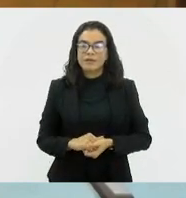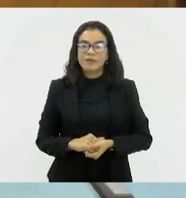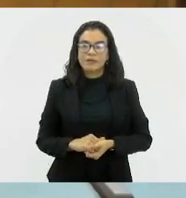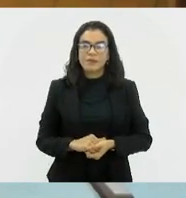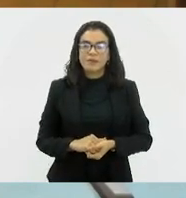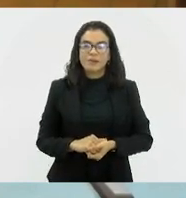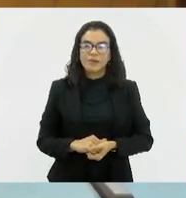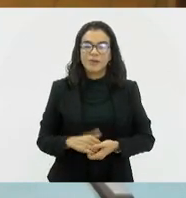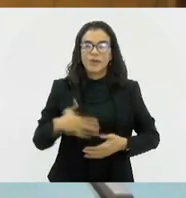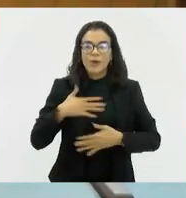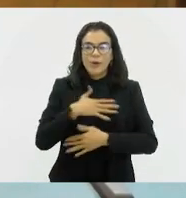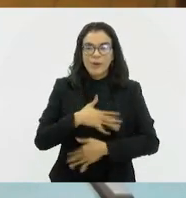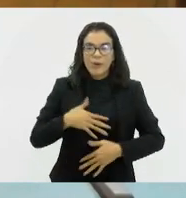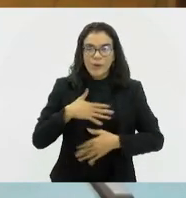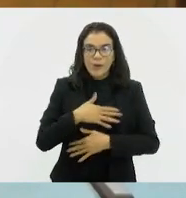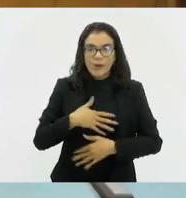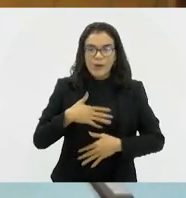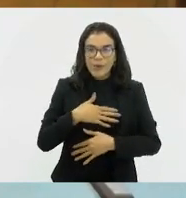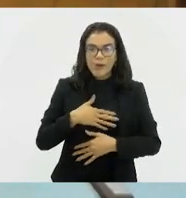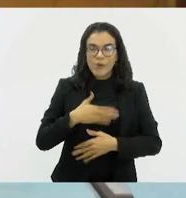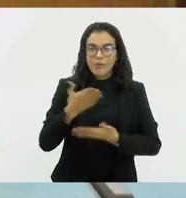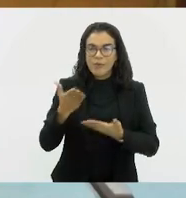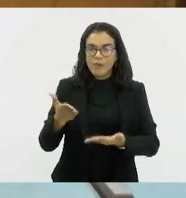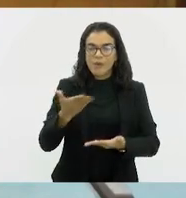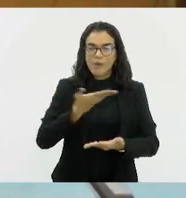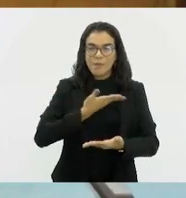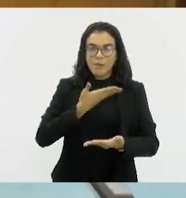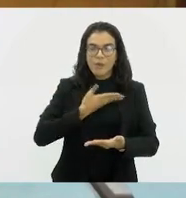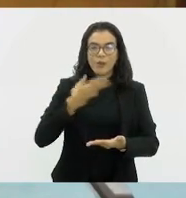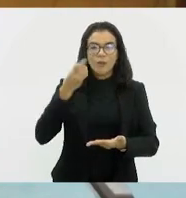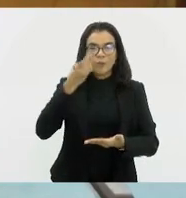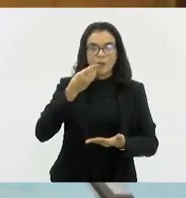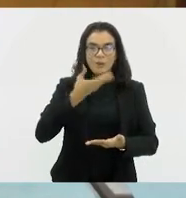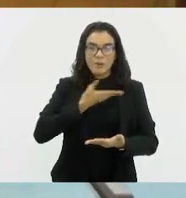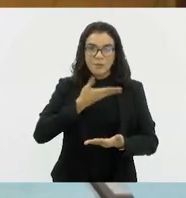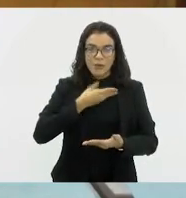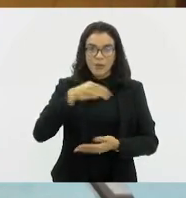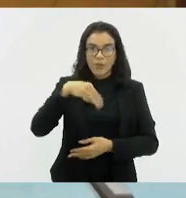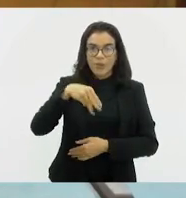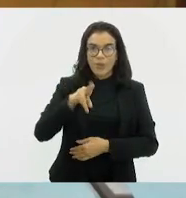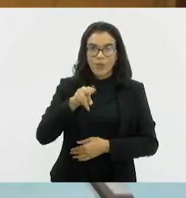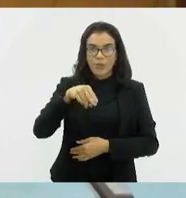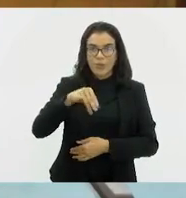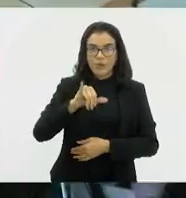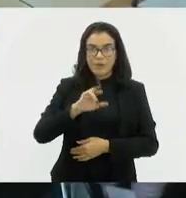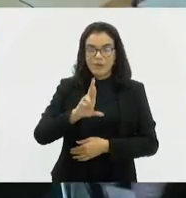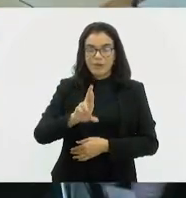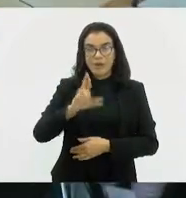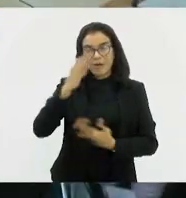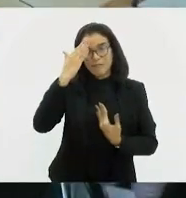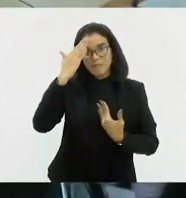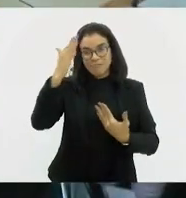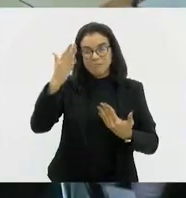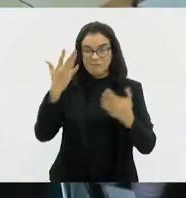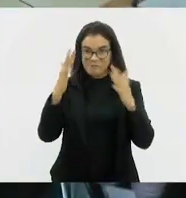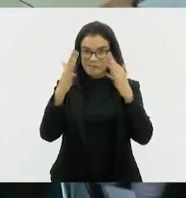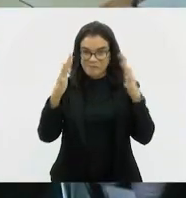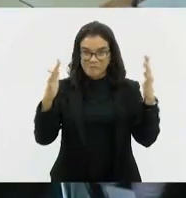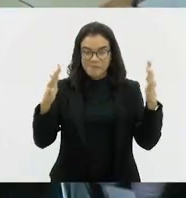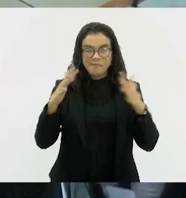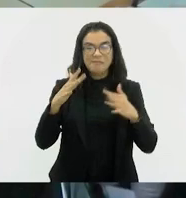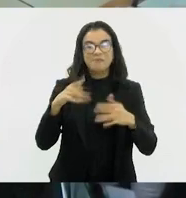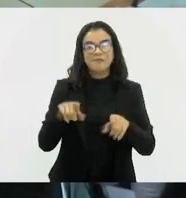Cumprimento o amigo deputado Munir e toda a mesa. E obrigado a todos pelas palmas, que